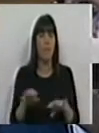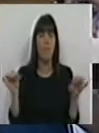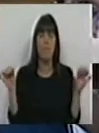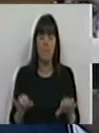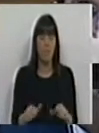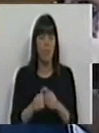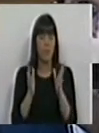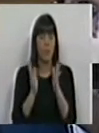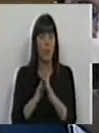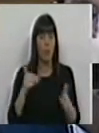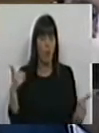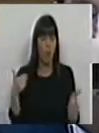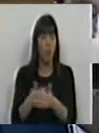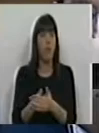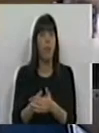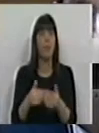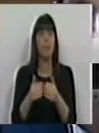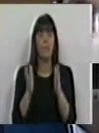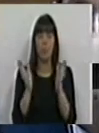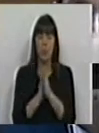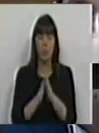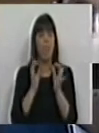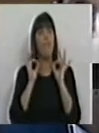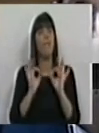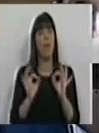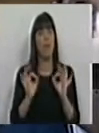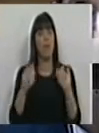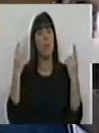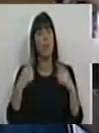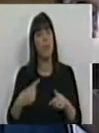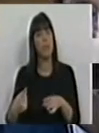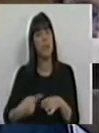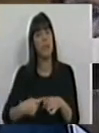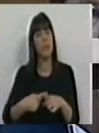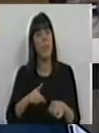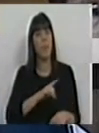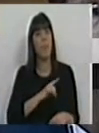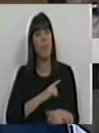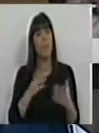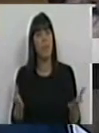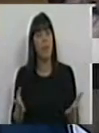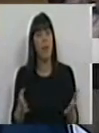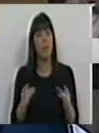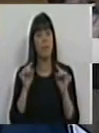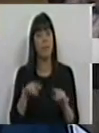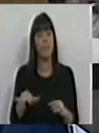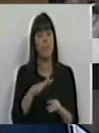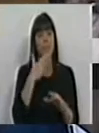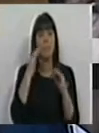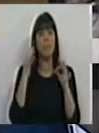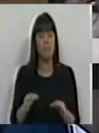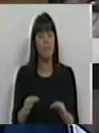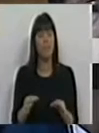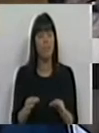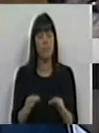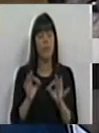feito, tudo à última da hora, tudo para favorecer os interesses privados e, neste caso